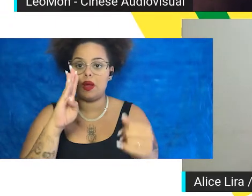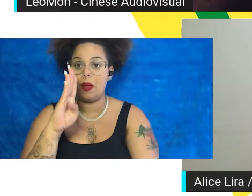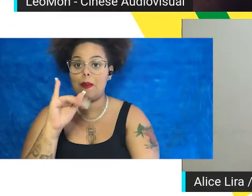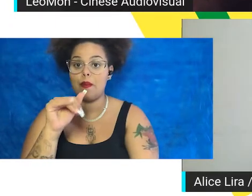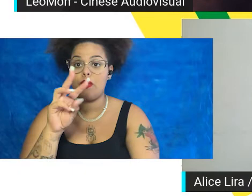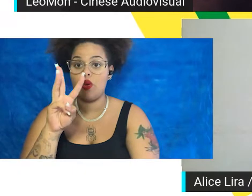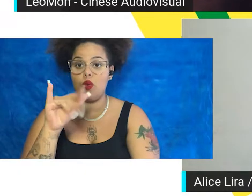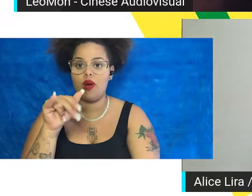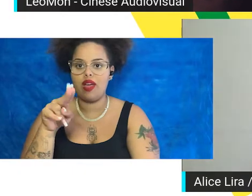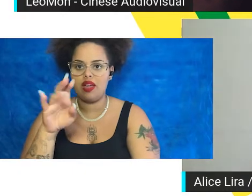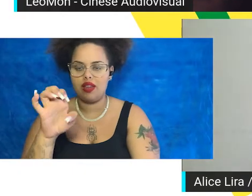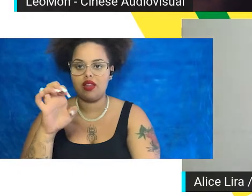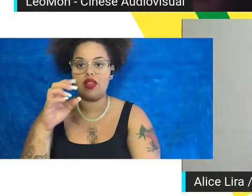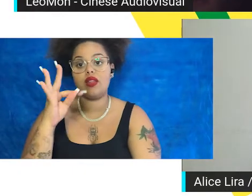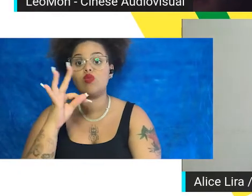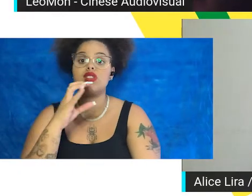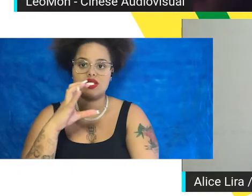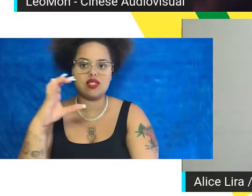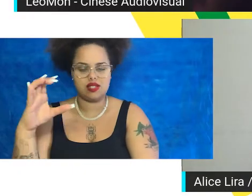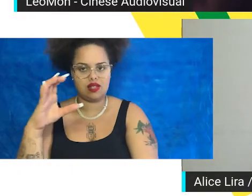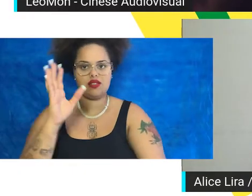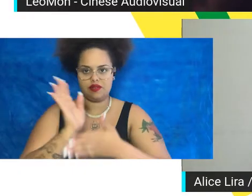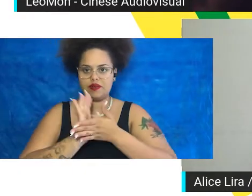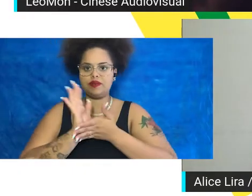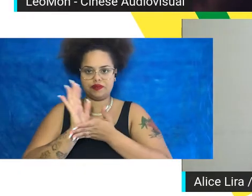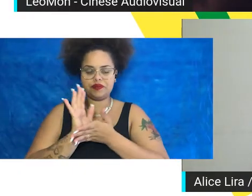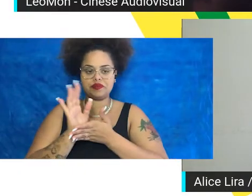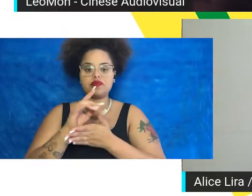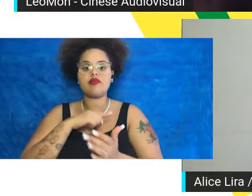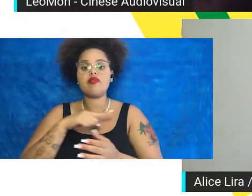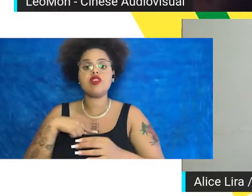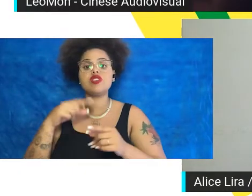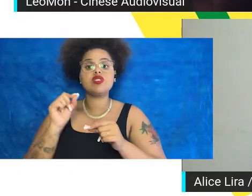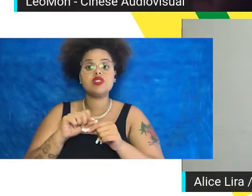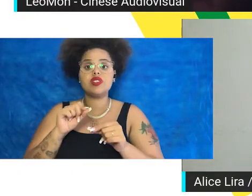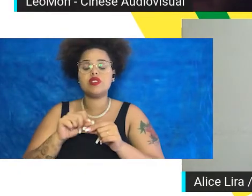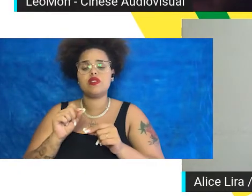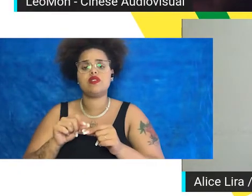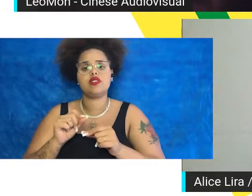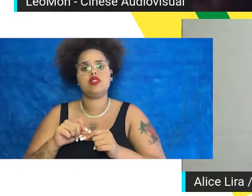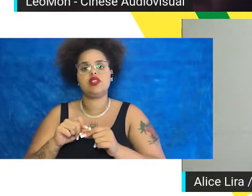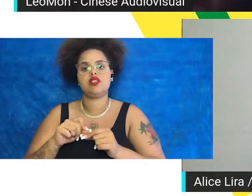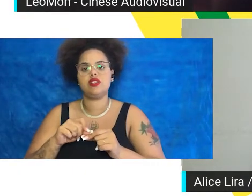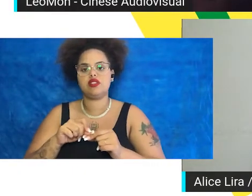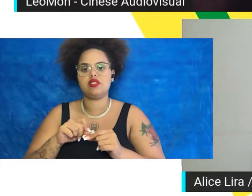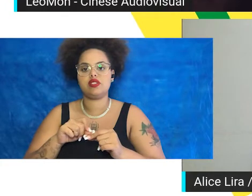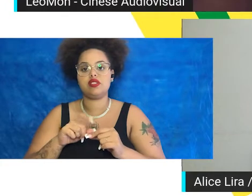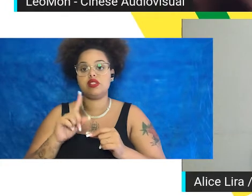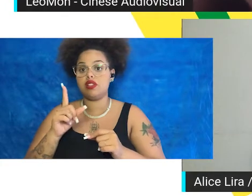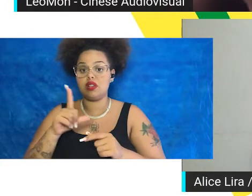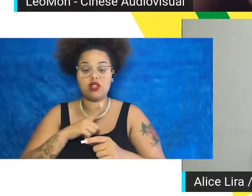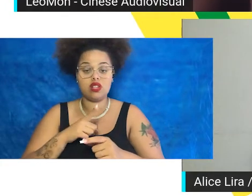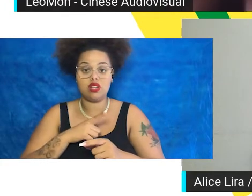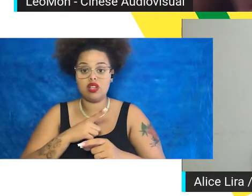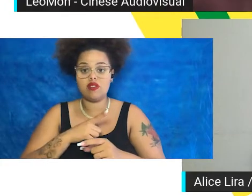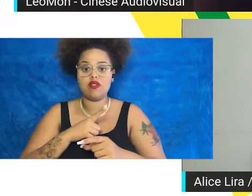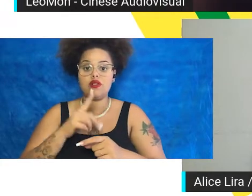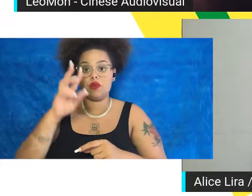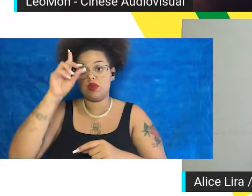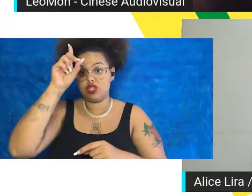foi o nosso TCC. A gente fez isso, né? Não teve uma direção de